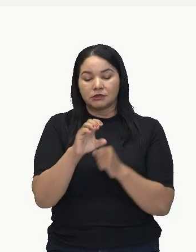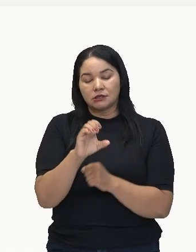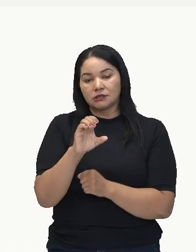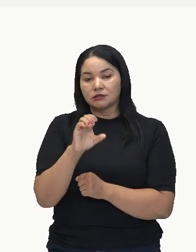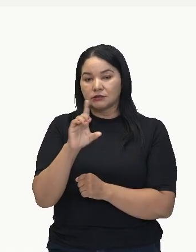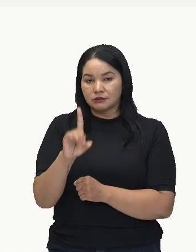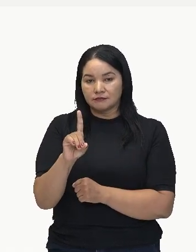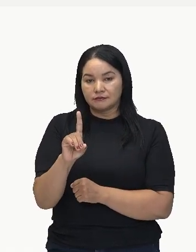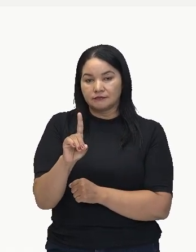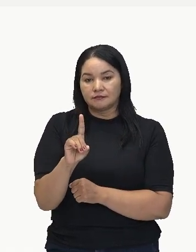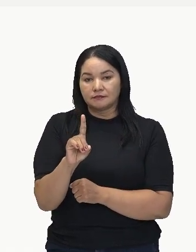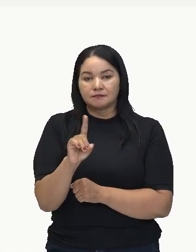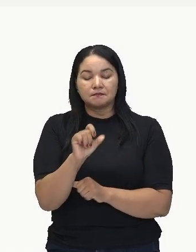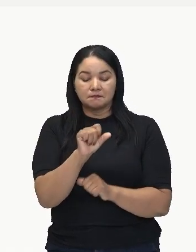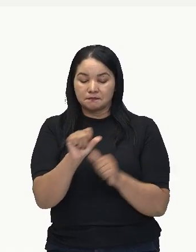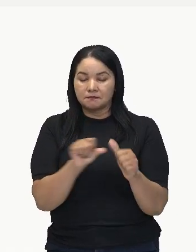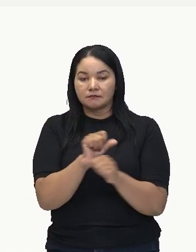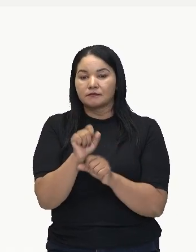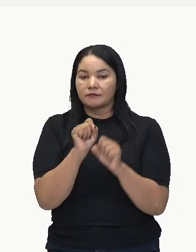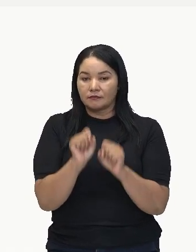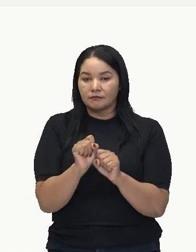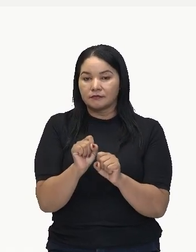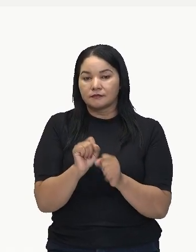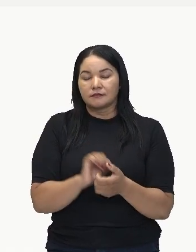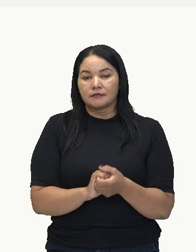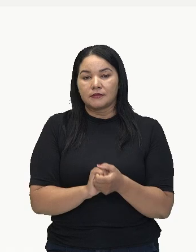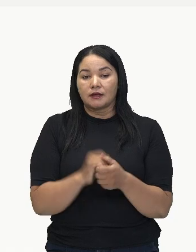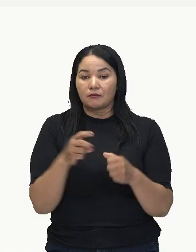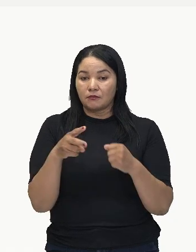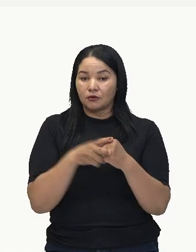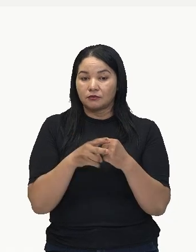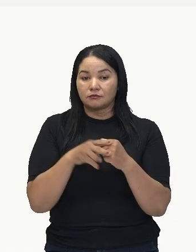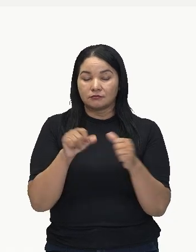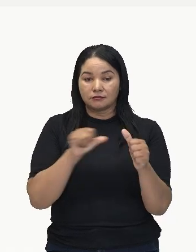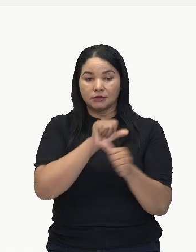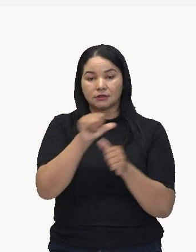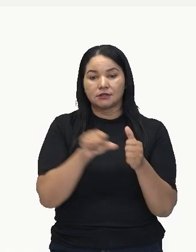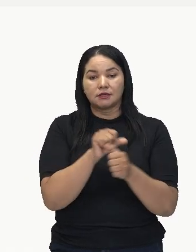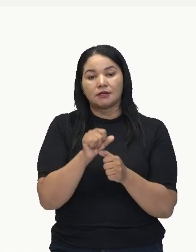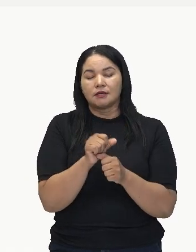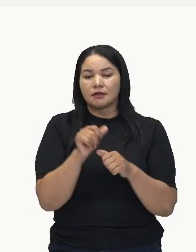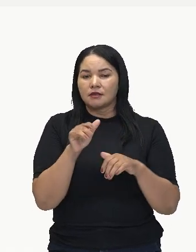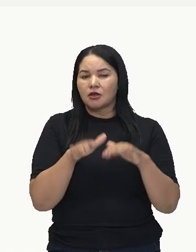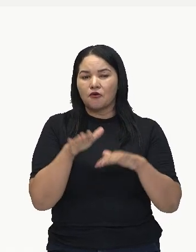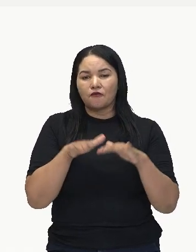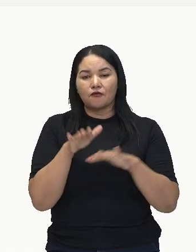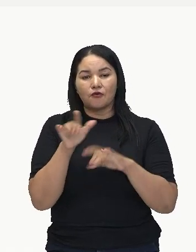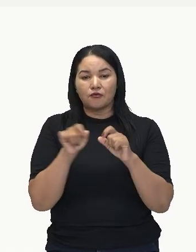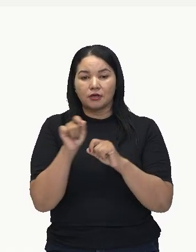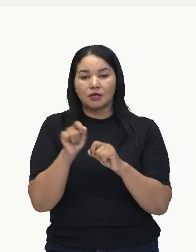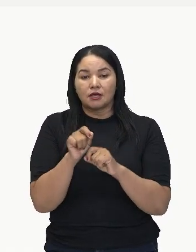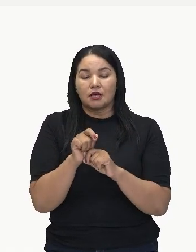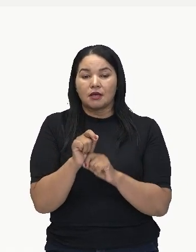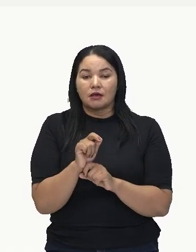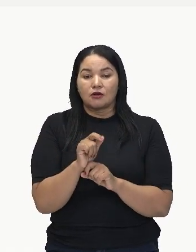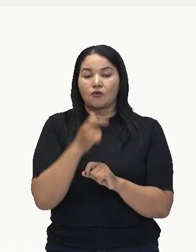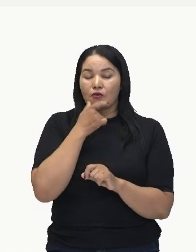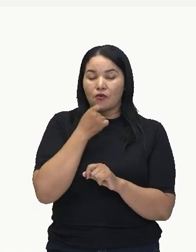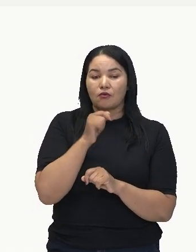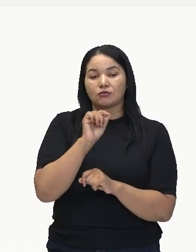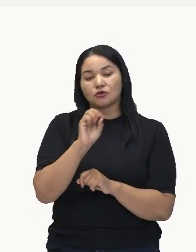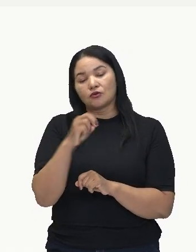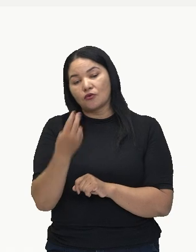que nós fazemos a mudança. Se cambia o pronome indireto, independente de seu gênero masculino